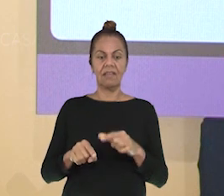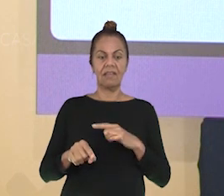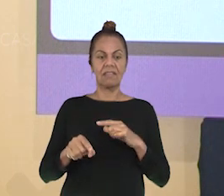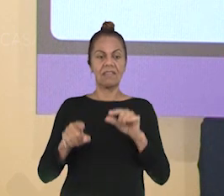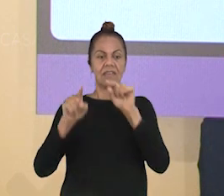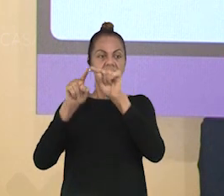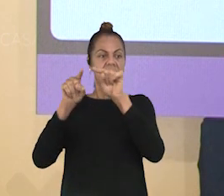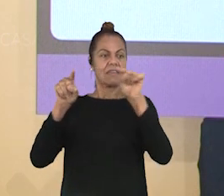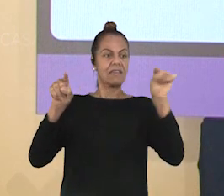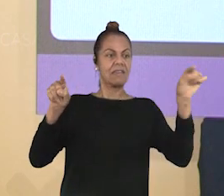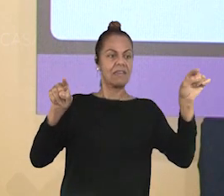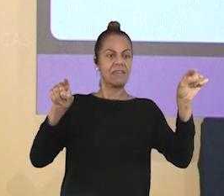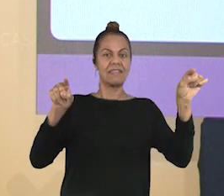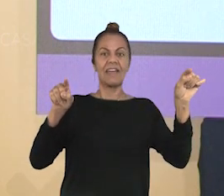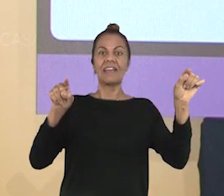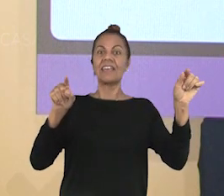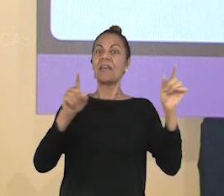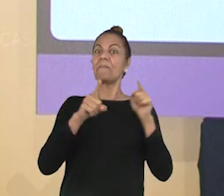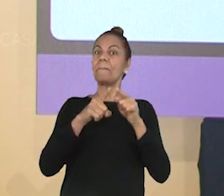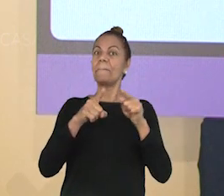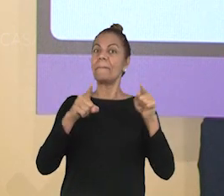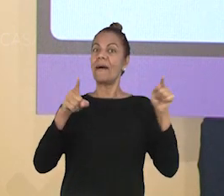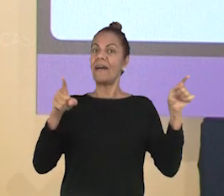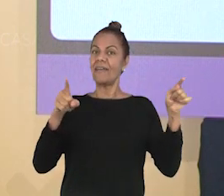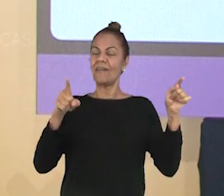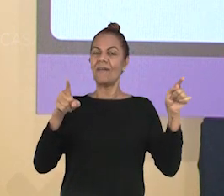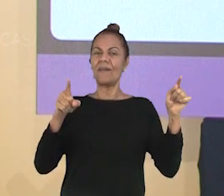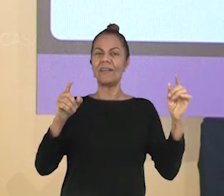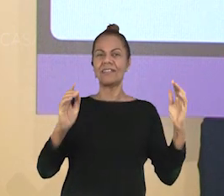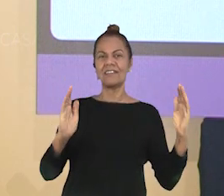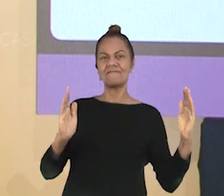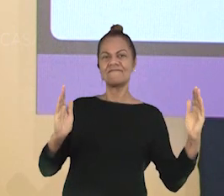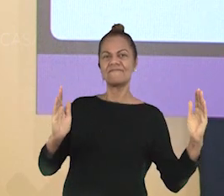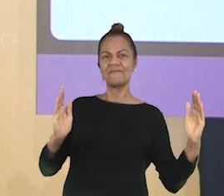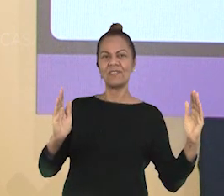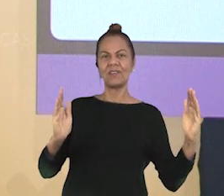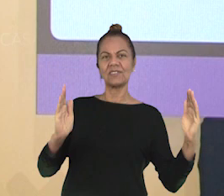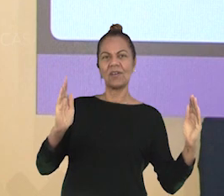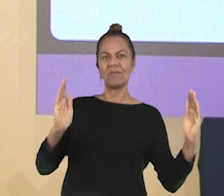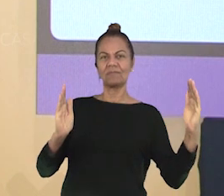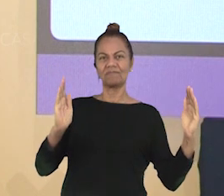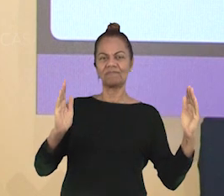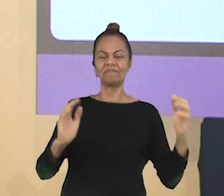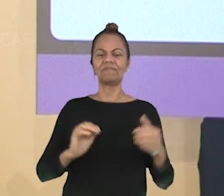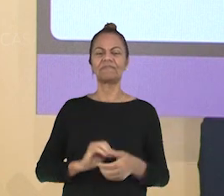dois lados maiores e dois menores opostos e paralelos.